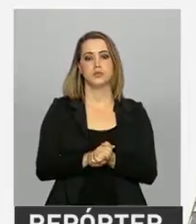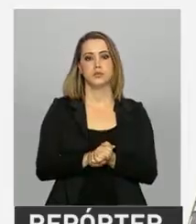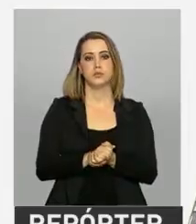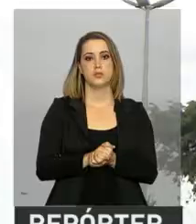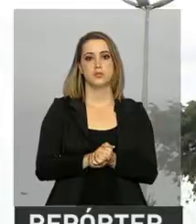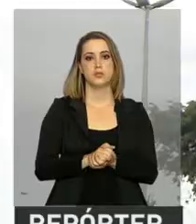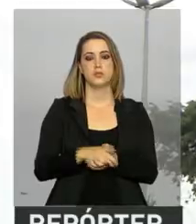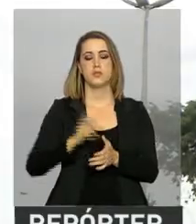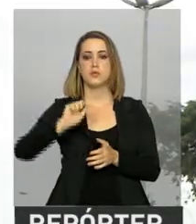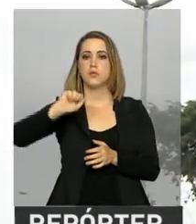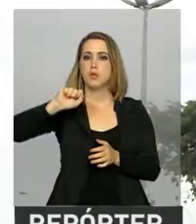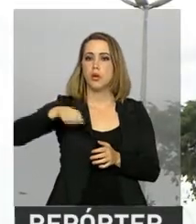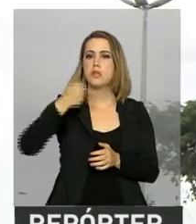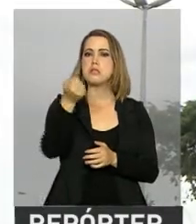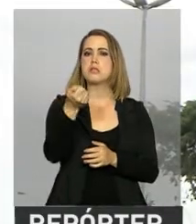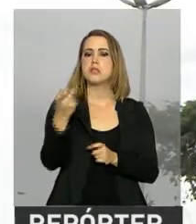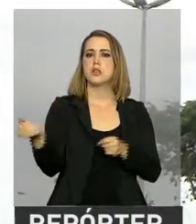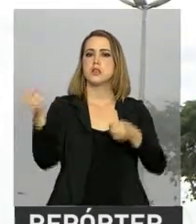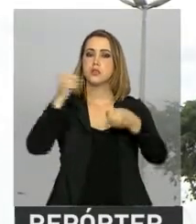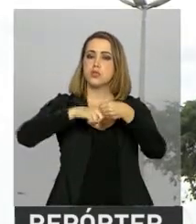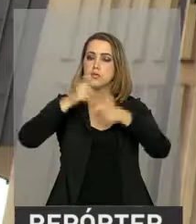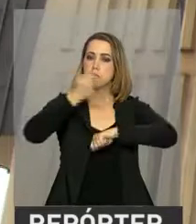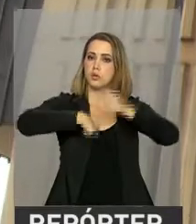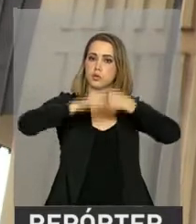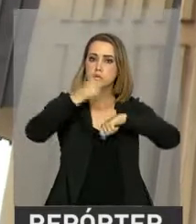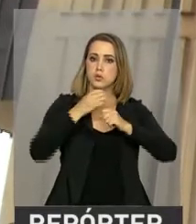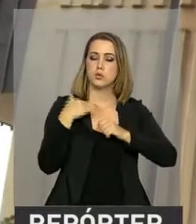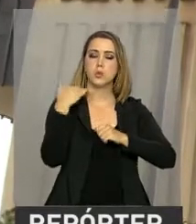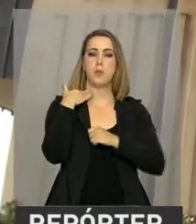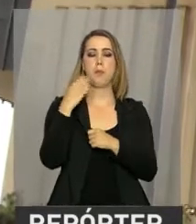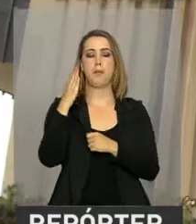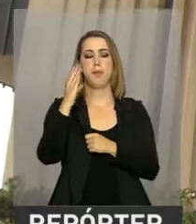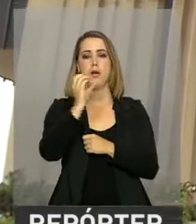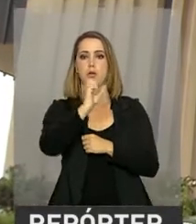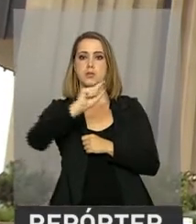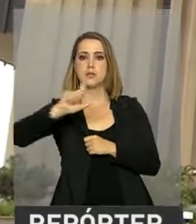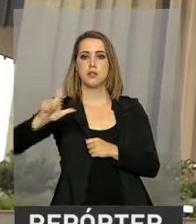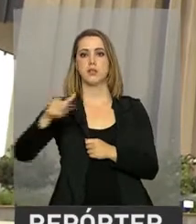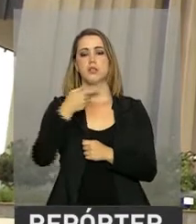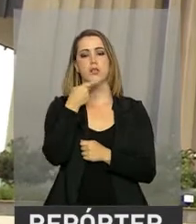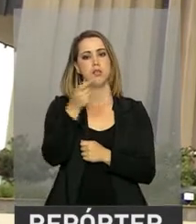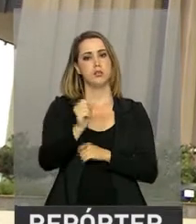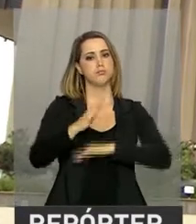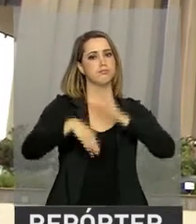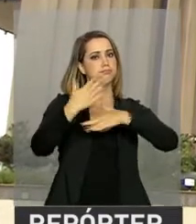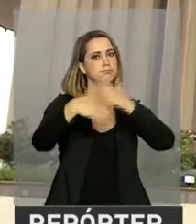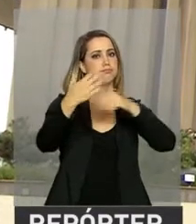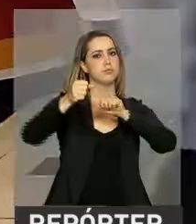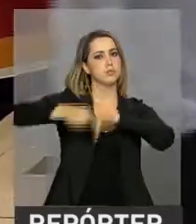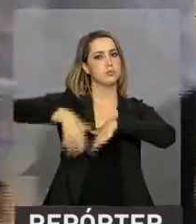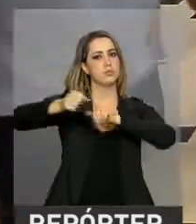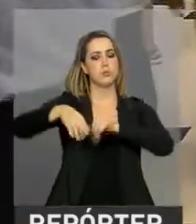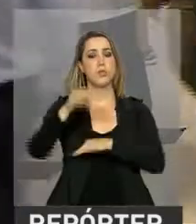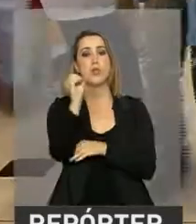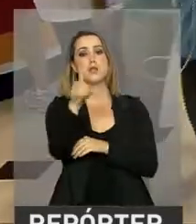São sinais de recuperação. Segundo o Banco Central, houve um avanço no crescimento da economia brasileira em setembro